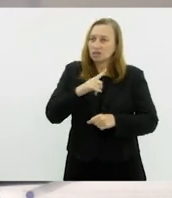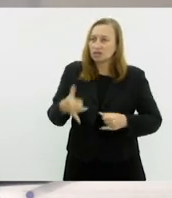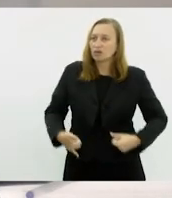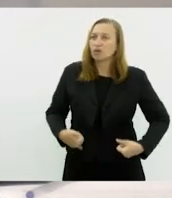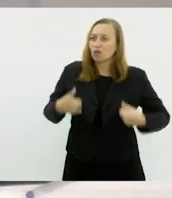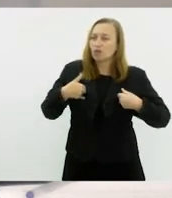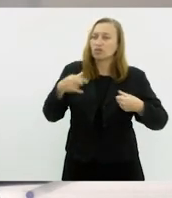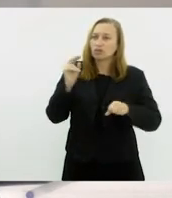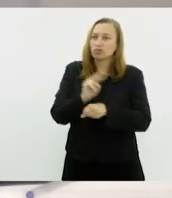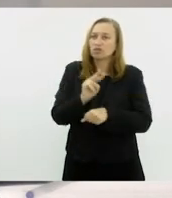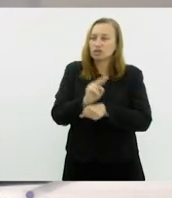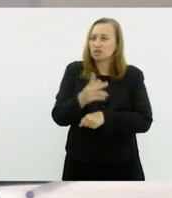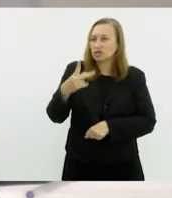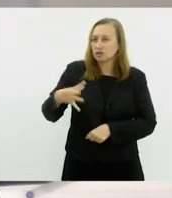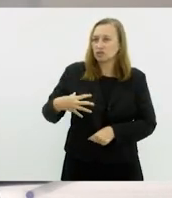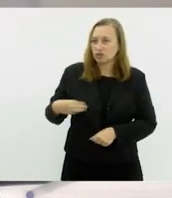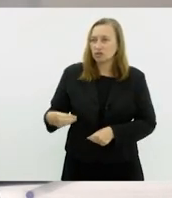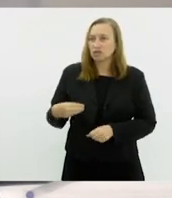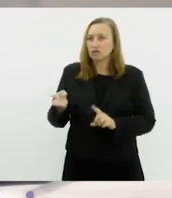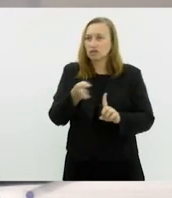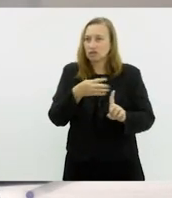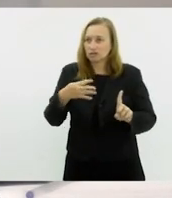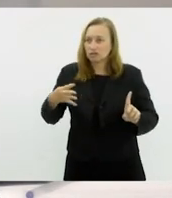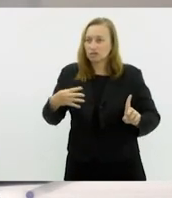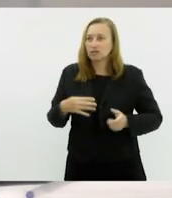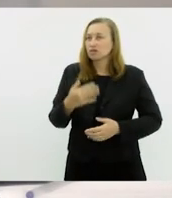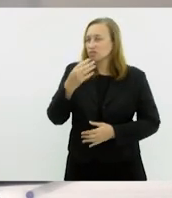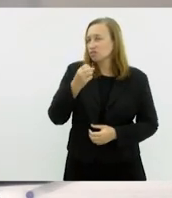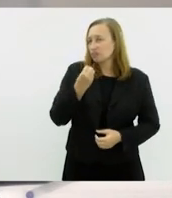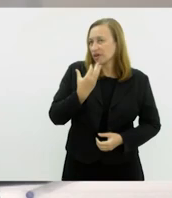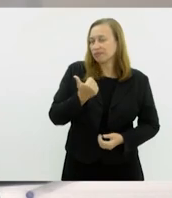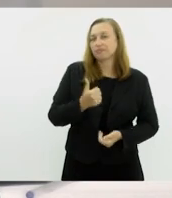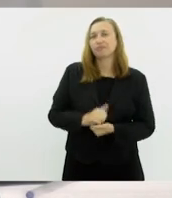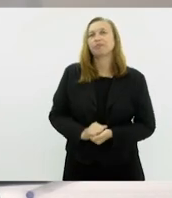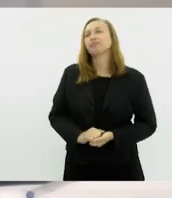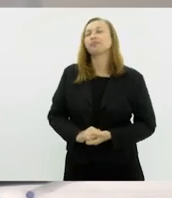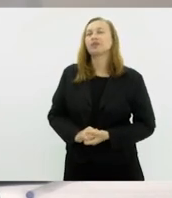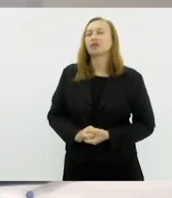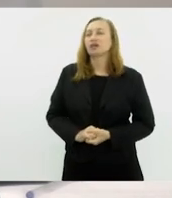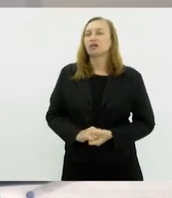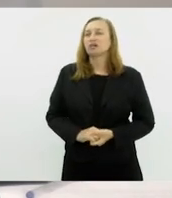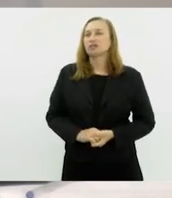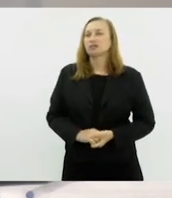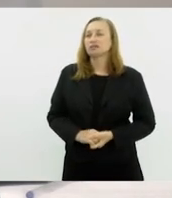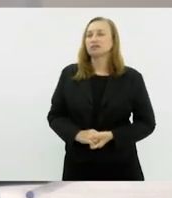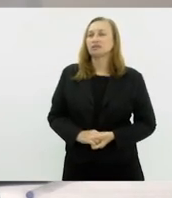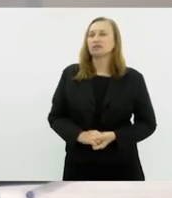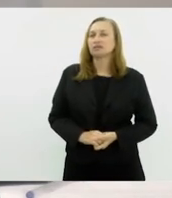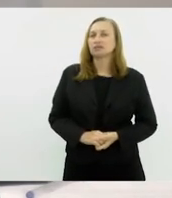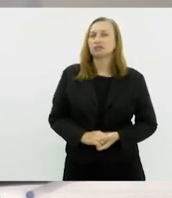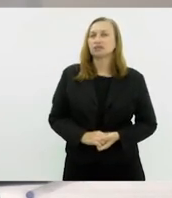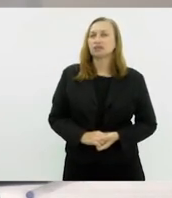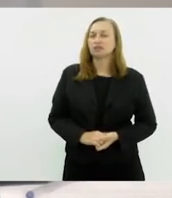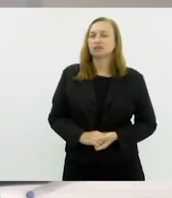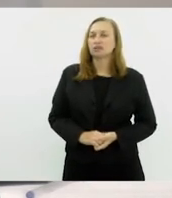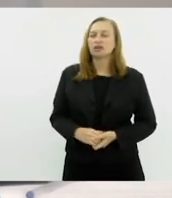de proteger seus filhos lgbts muito bem bacana